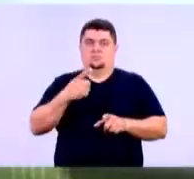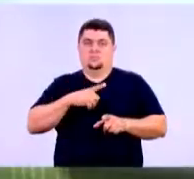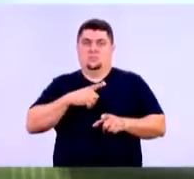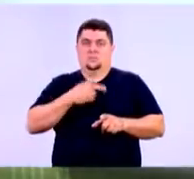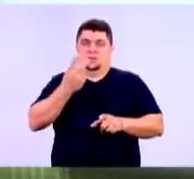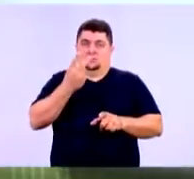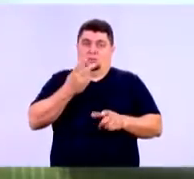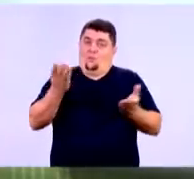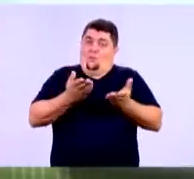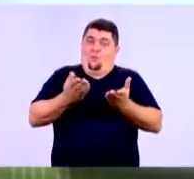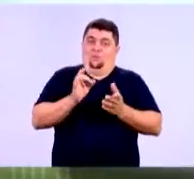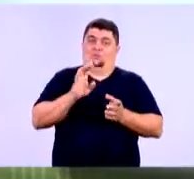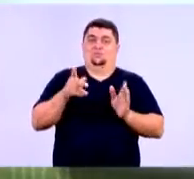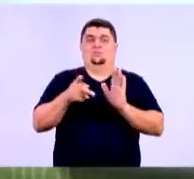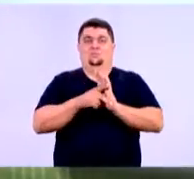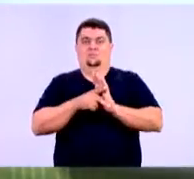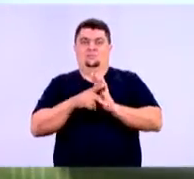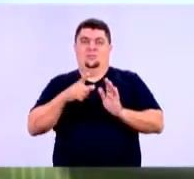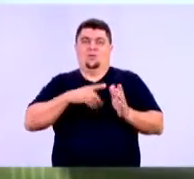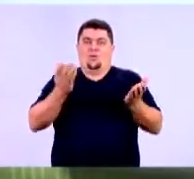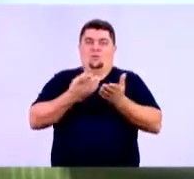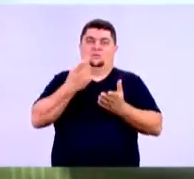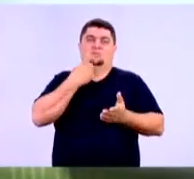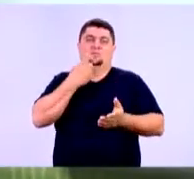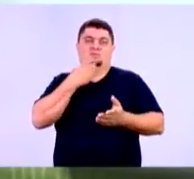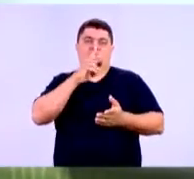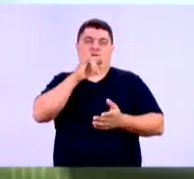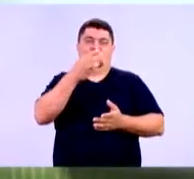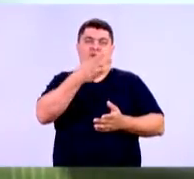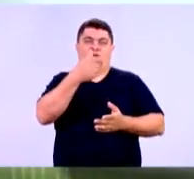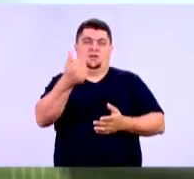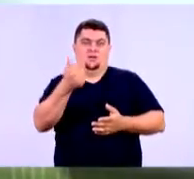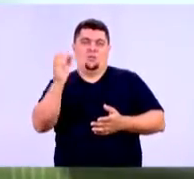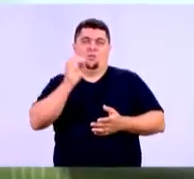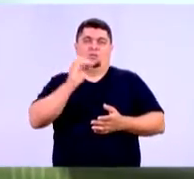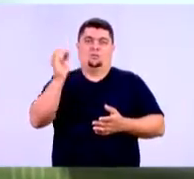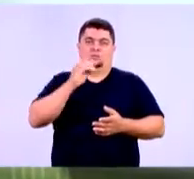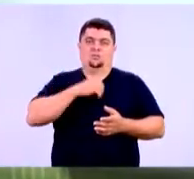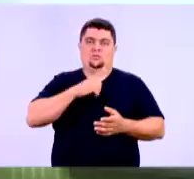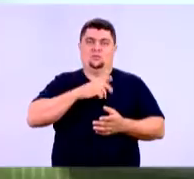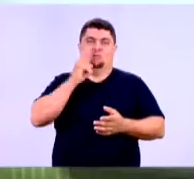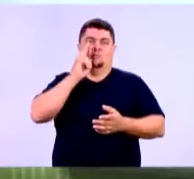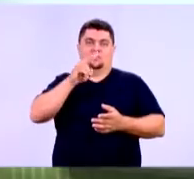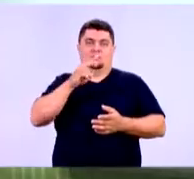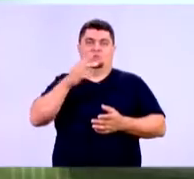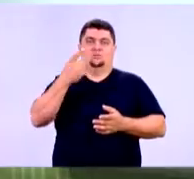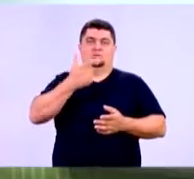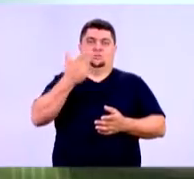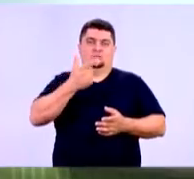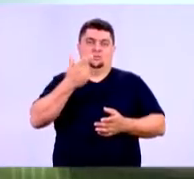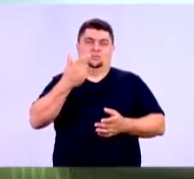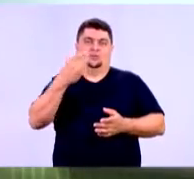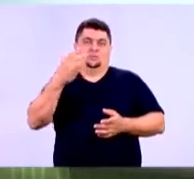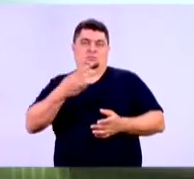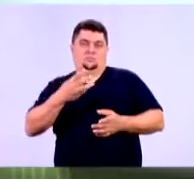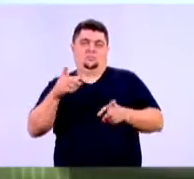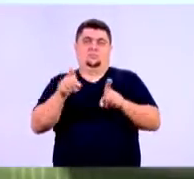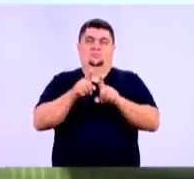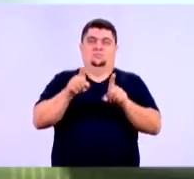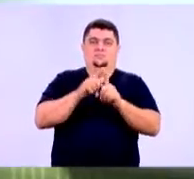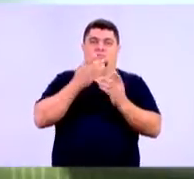teleaula do mesmo dia. Hoje, sexta-feira, dia 31 de outubro, estamos assistindo a teleaula número 2 e número 3 da nossa